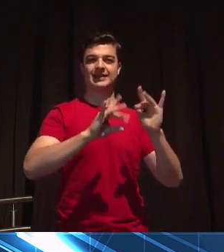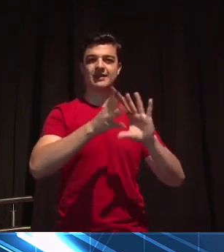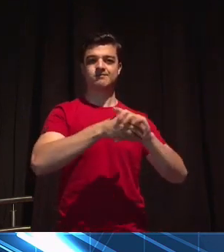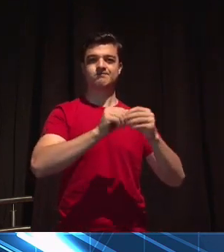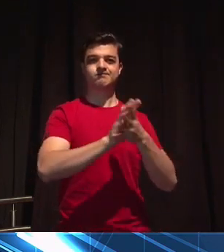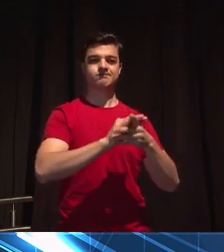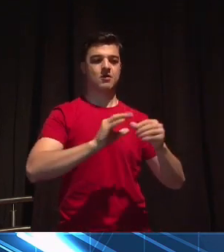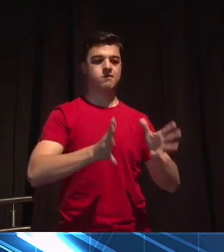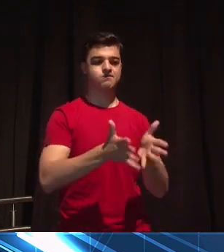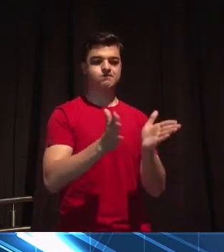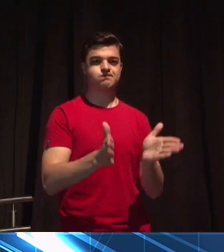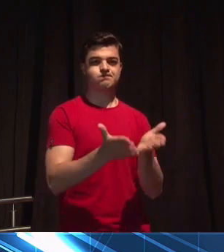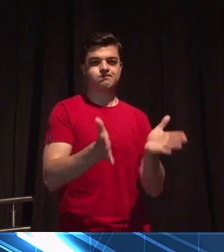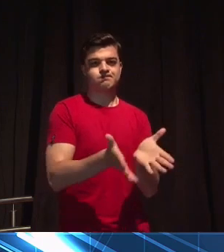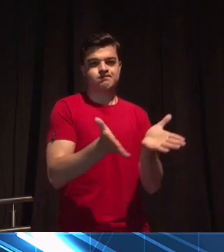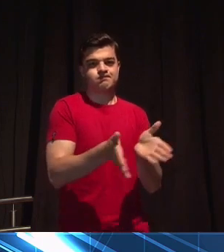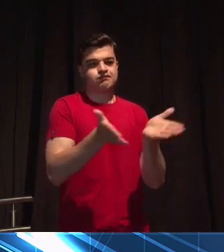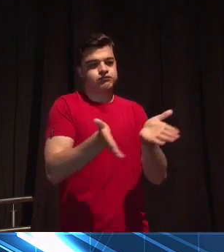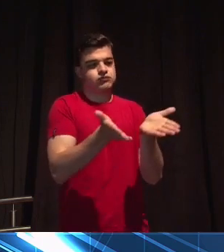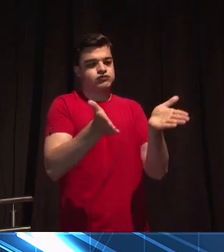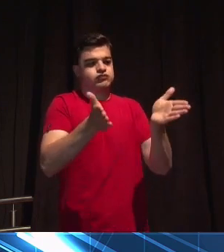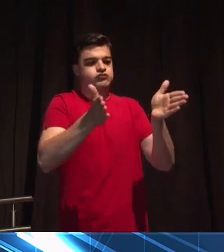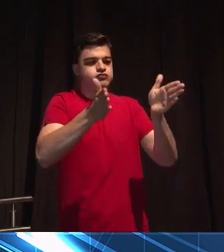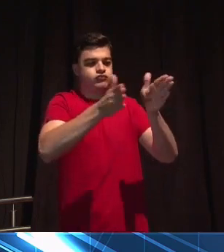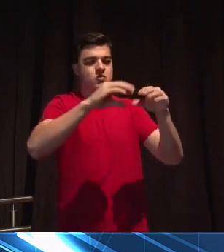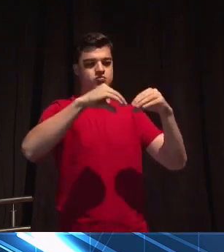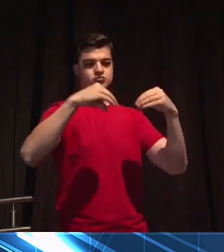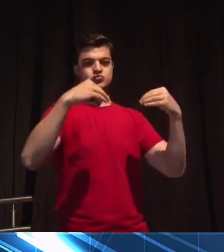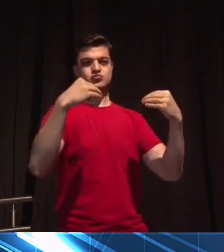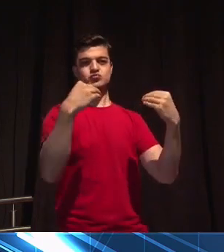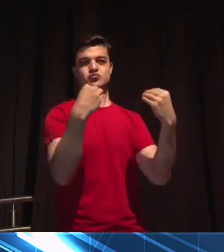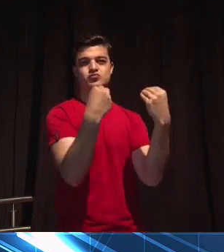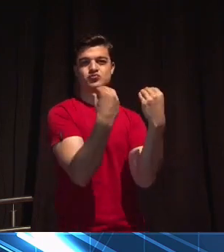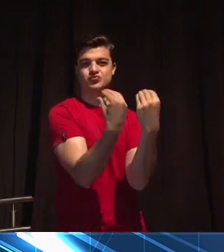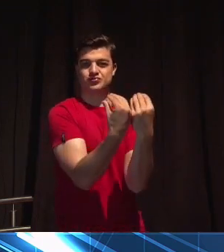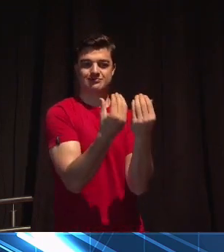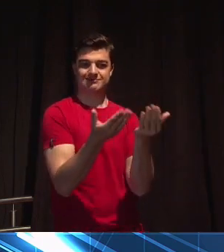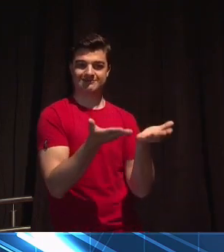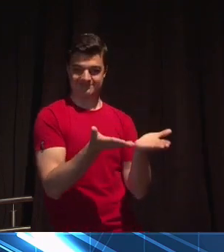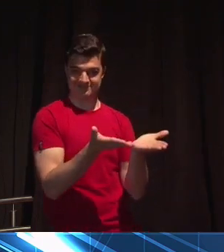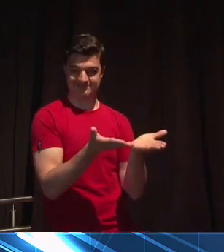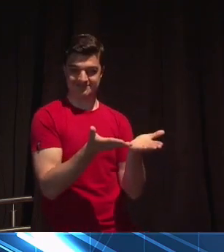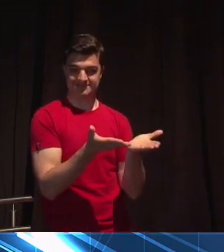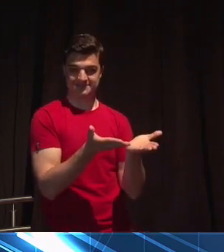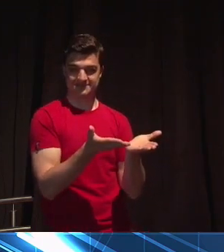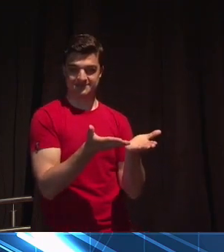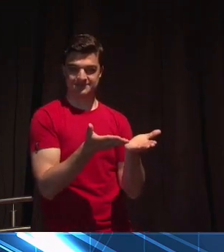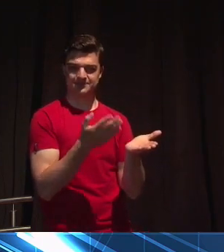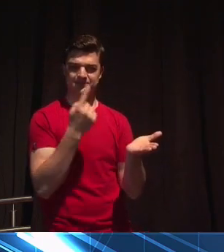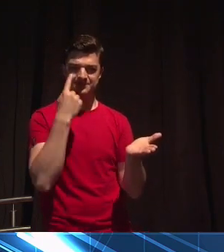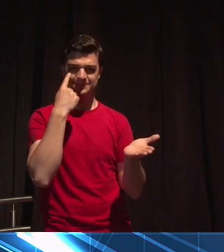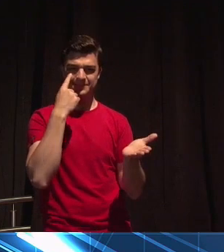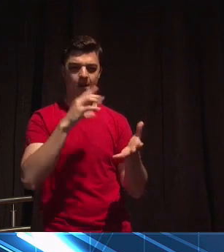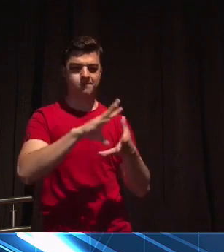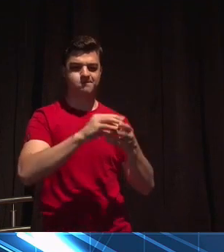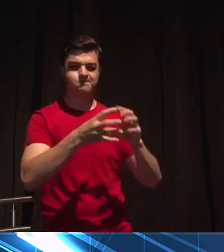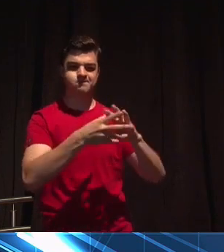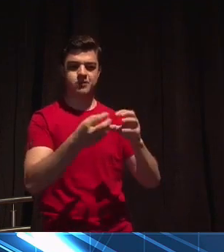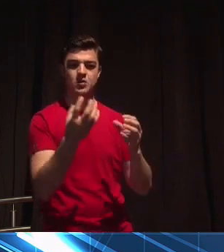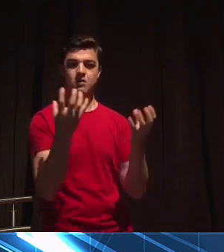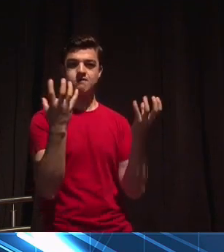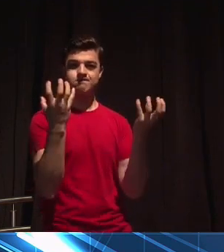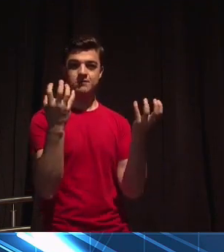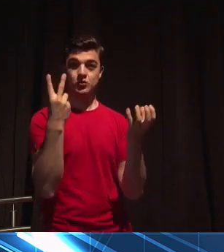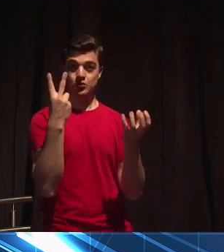junta as bolas de argila e vira uma coisa só vira um vaso Beleza então as coisas pertencem juntas as bolas de argila pertencem juntas